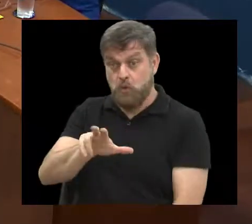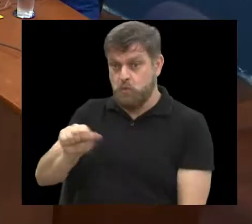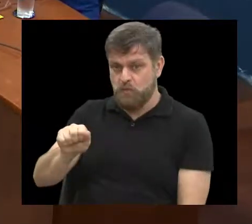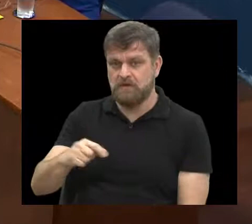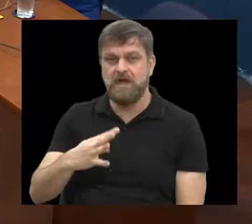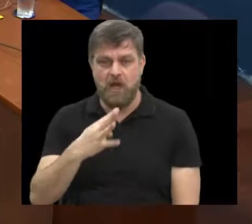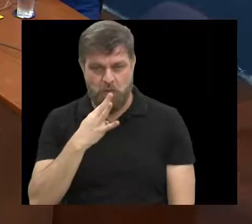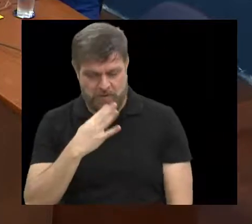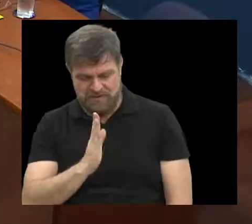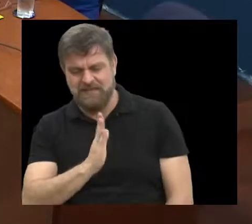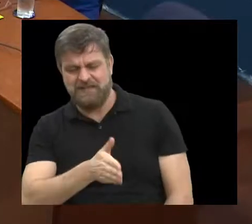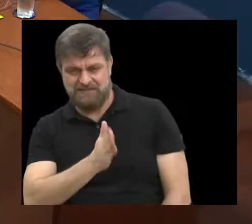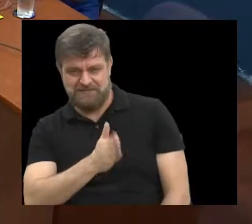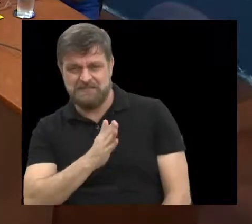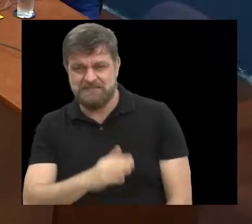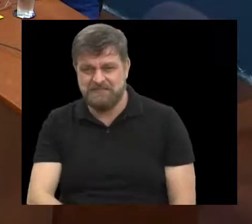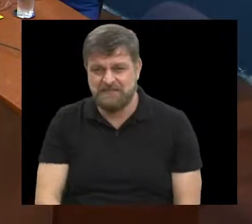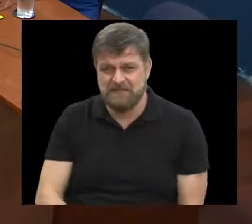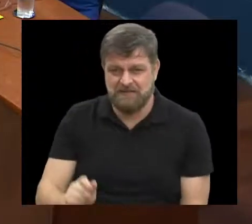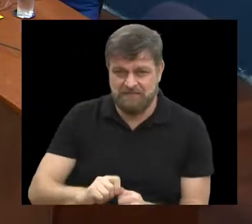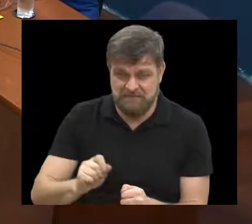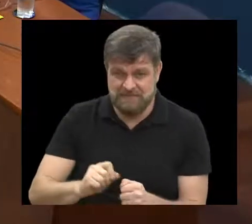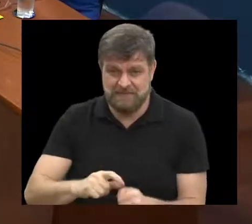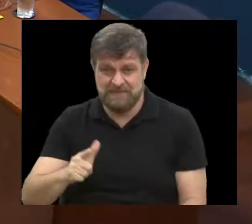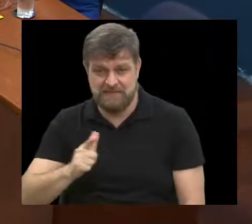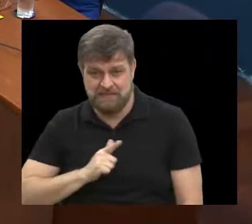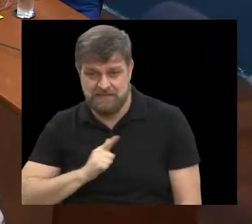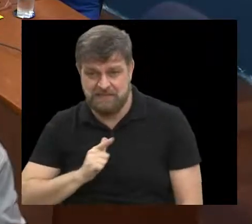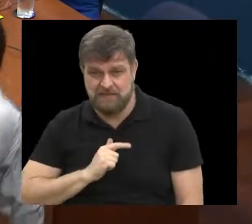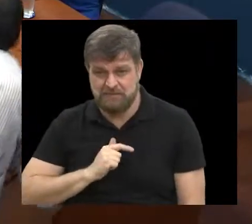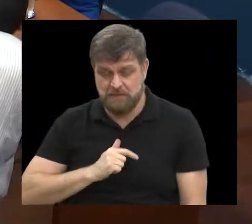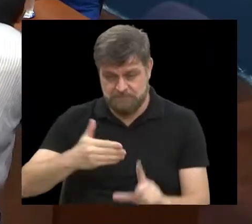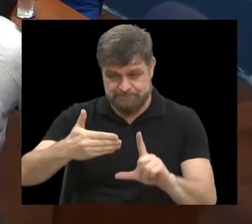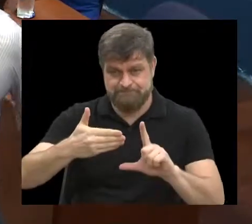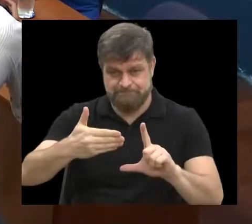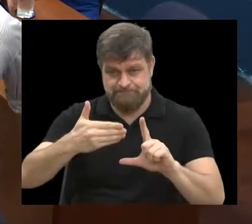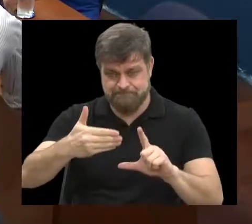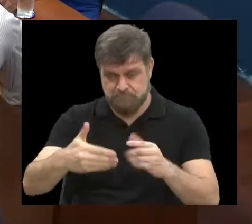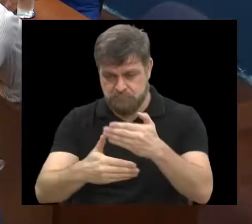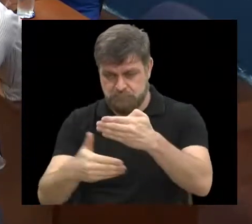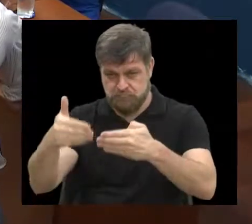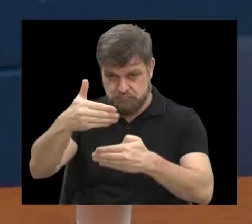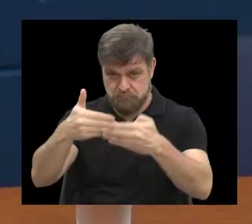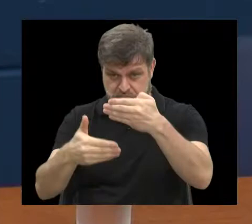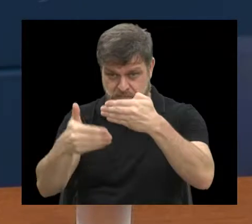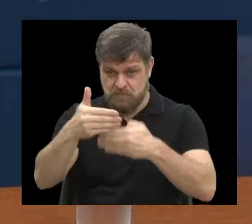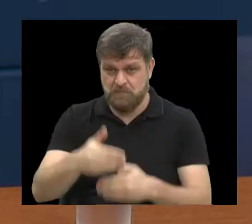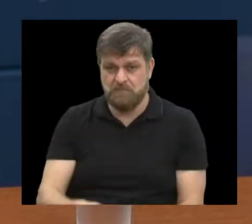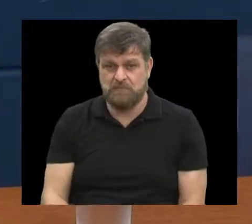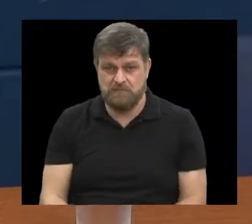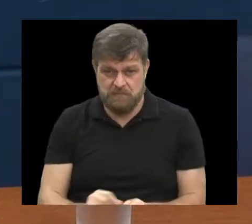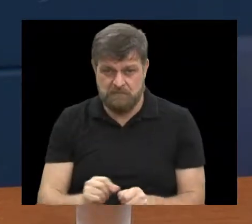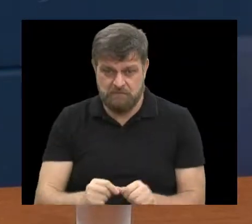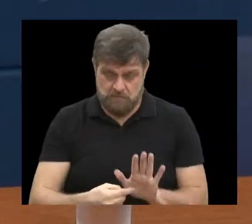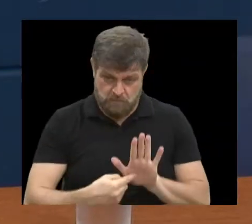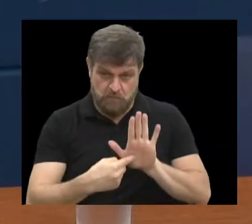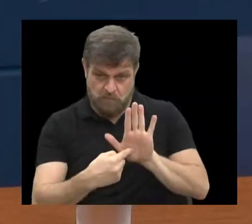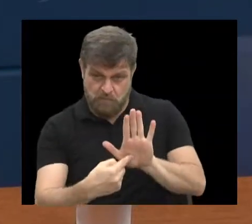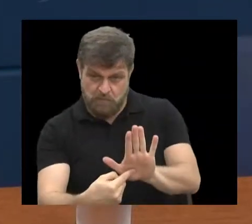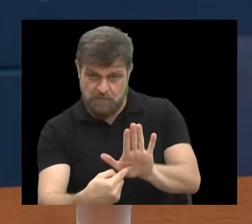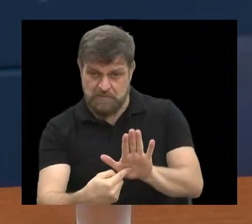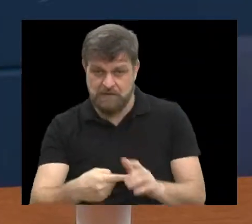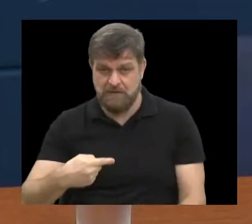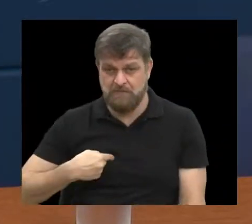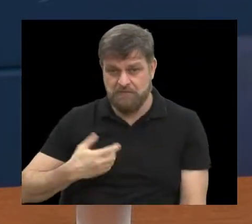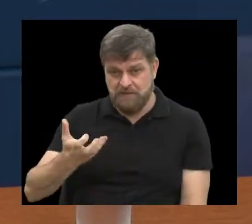longa data. Vou tentar fazer, a gente trouxe uma apresentação, né, que a gente está passando no telão. Vou